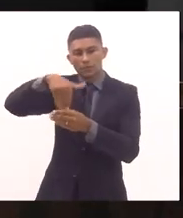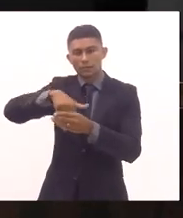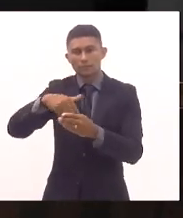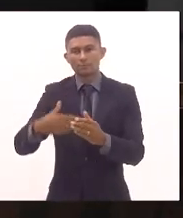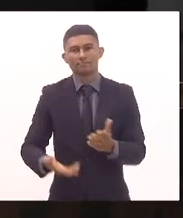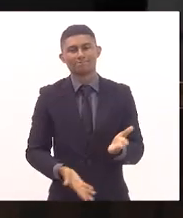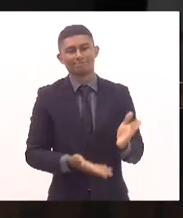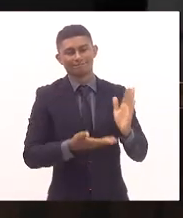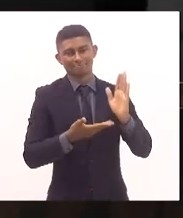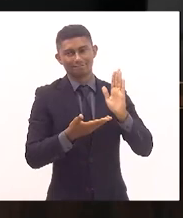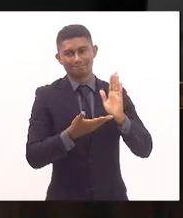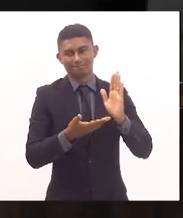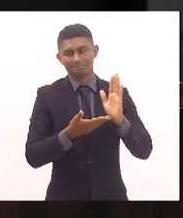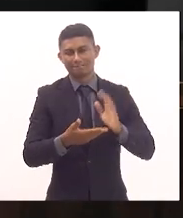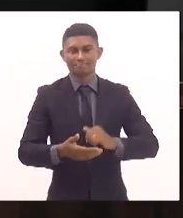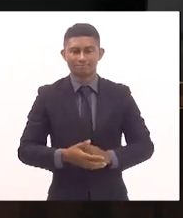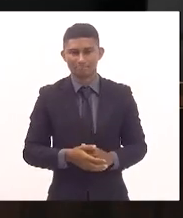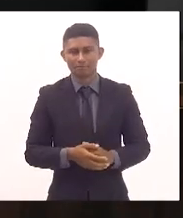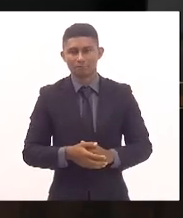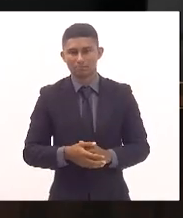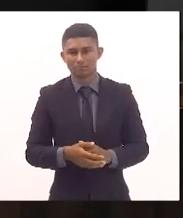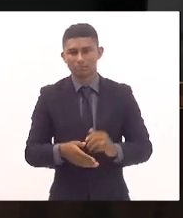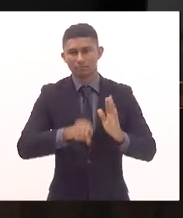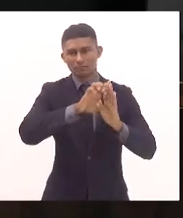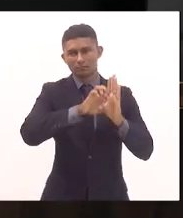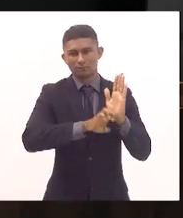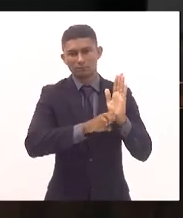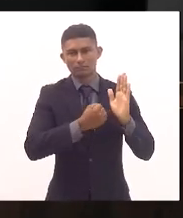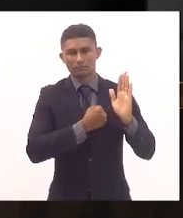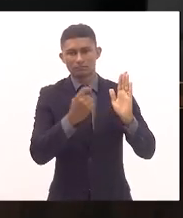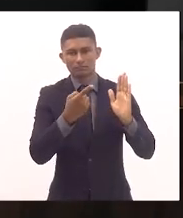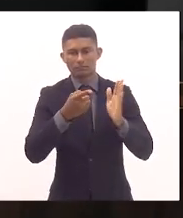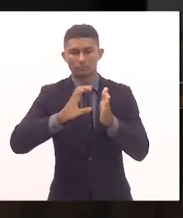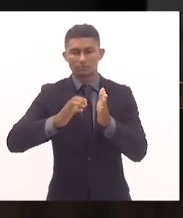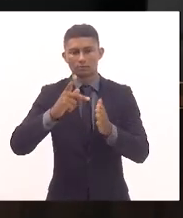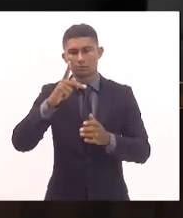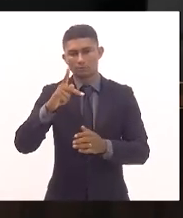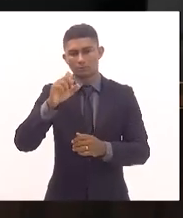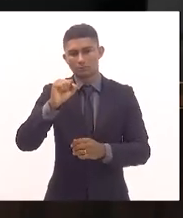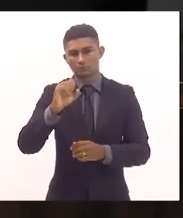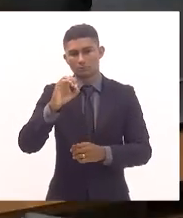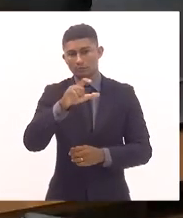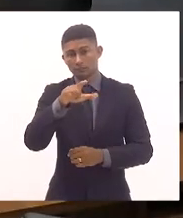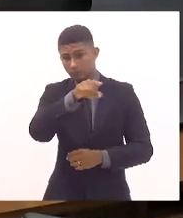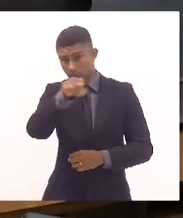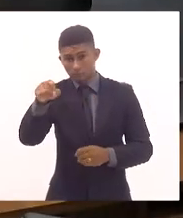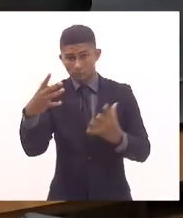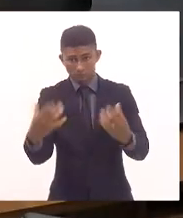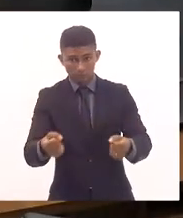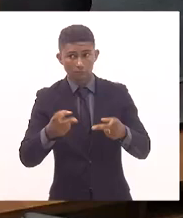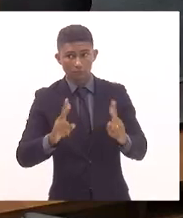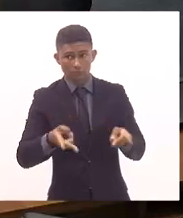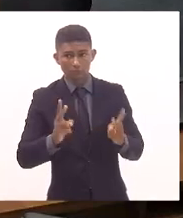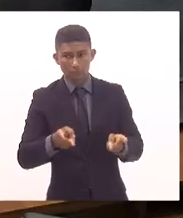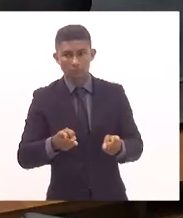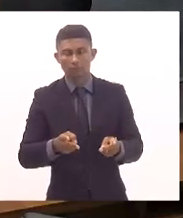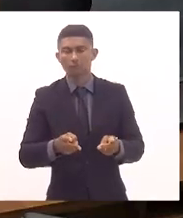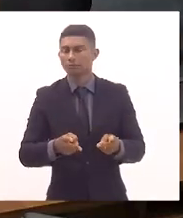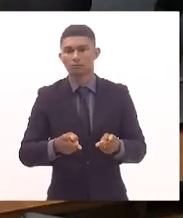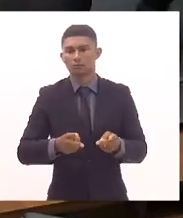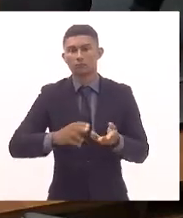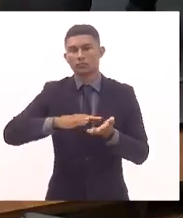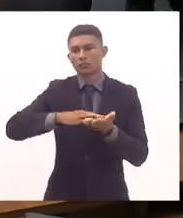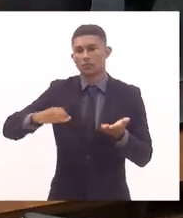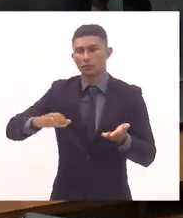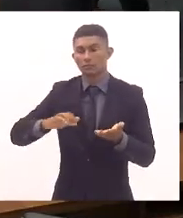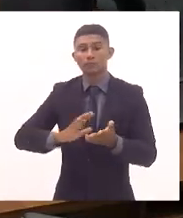destaque da emenda número 1 da bancada do PSOL. Se os que aprovam permaneçam como estão, rejeitado.